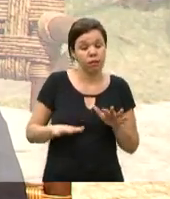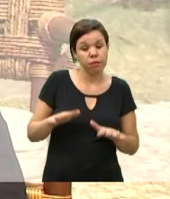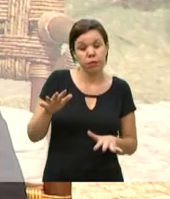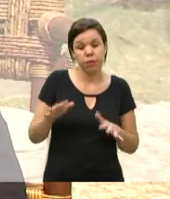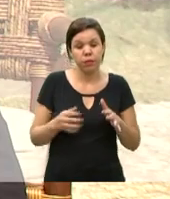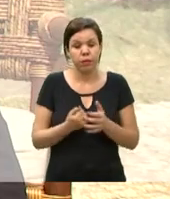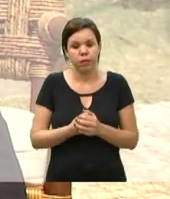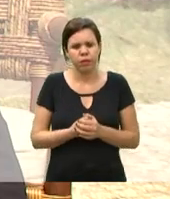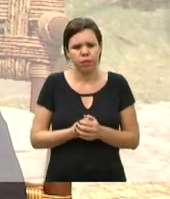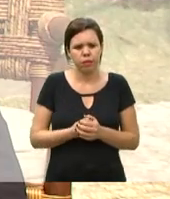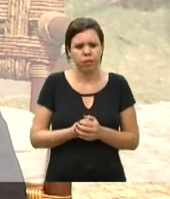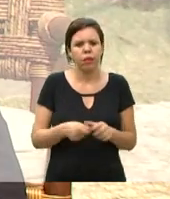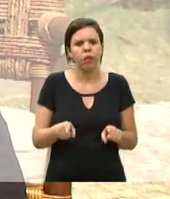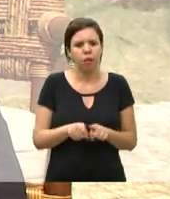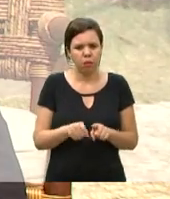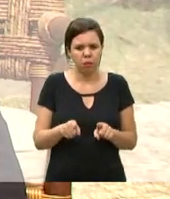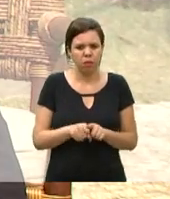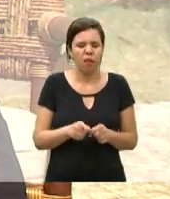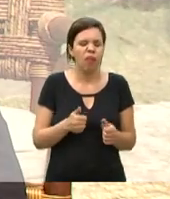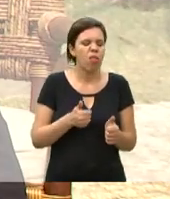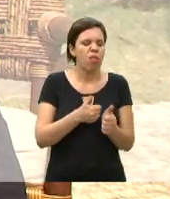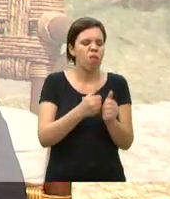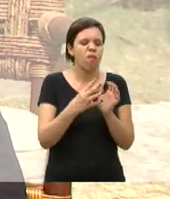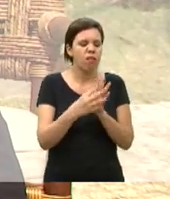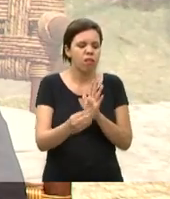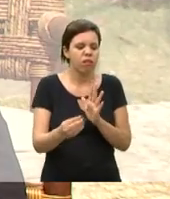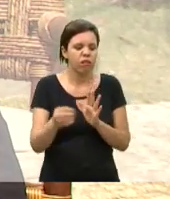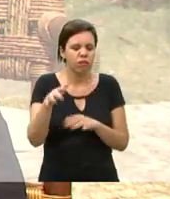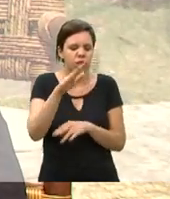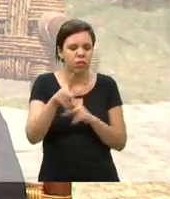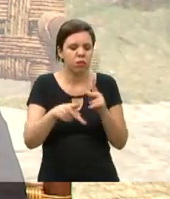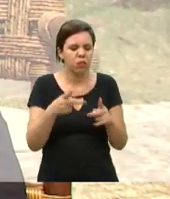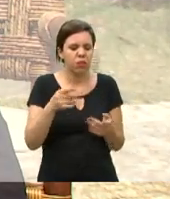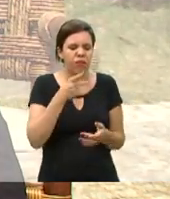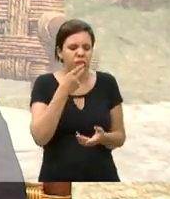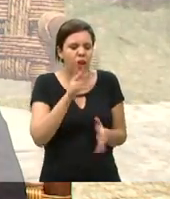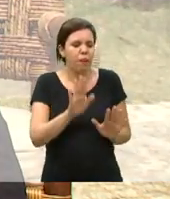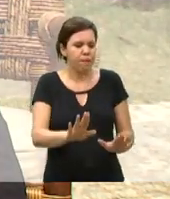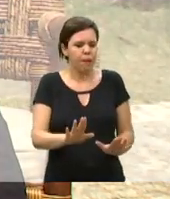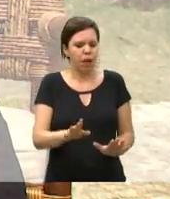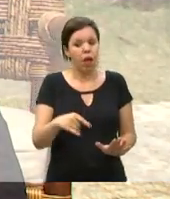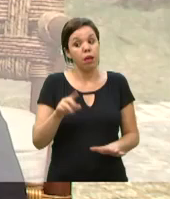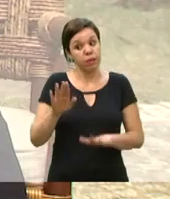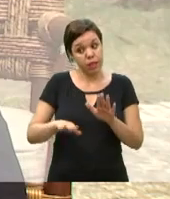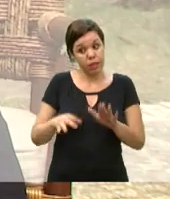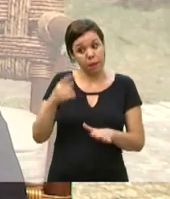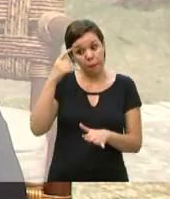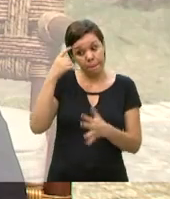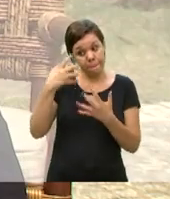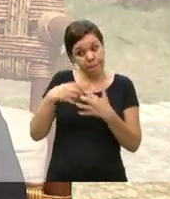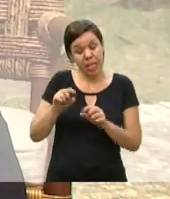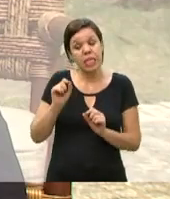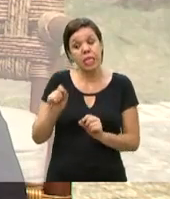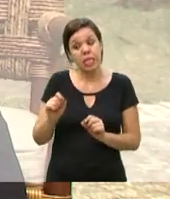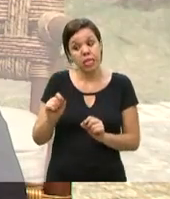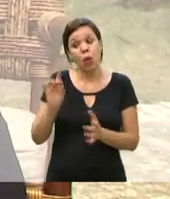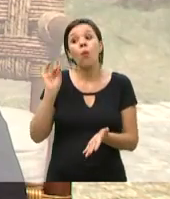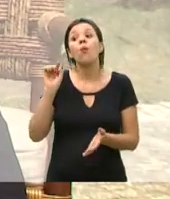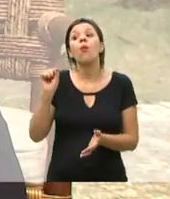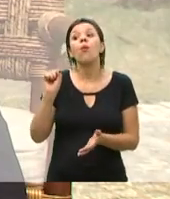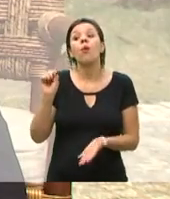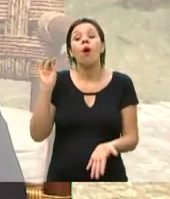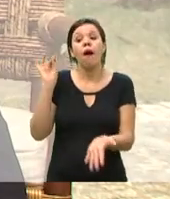gente também vai pelo modismo, não é? E muitas vezes tem que retomar, não